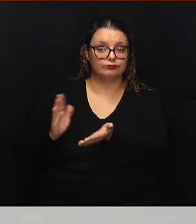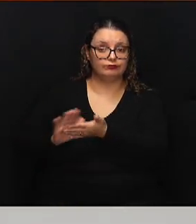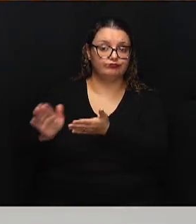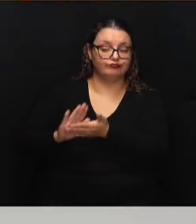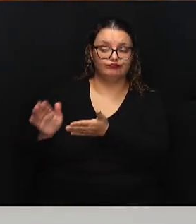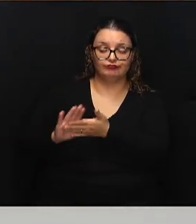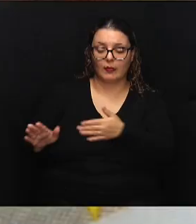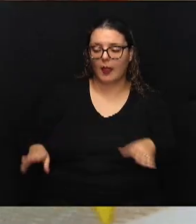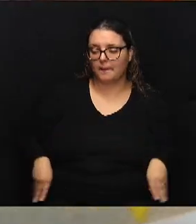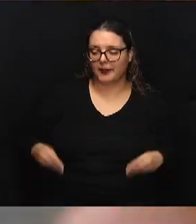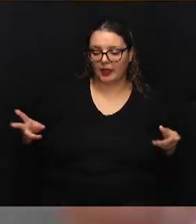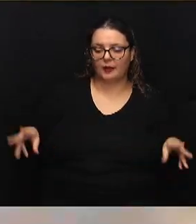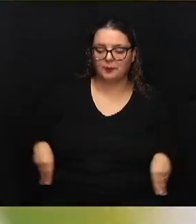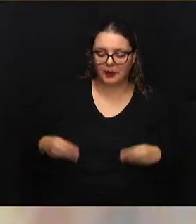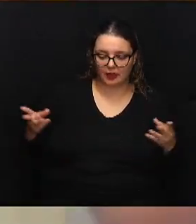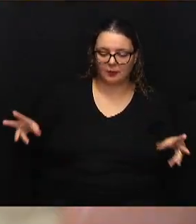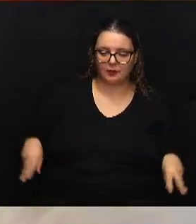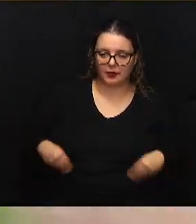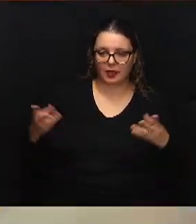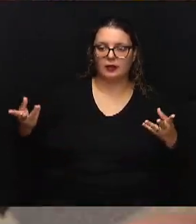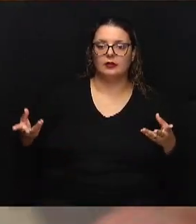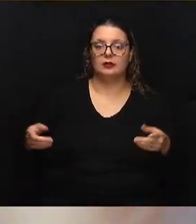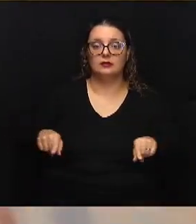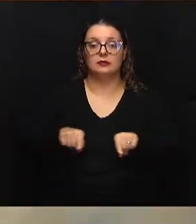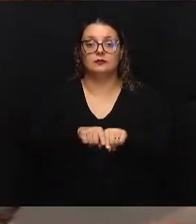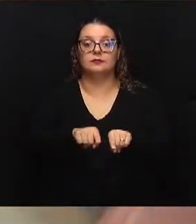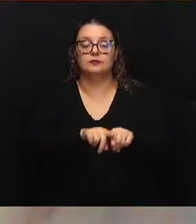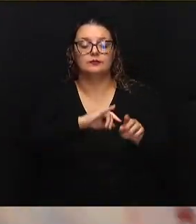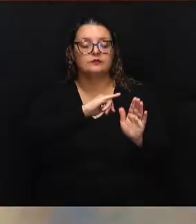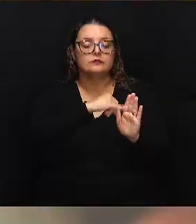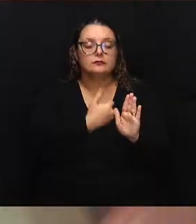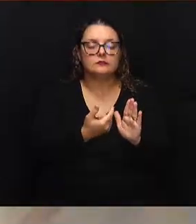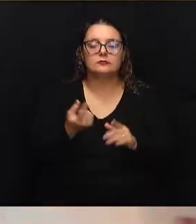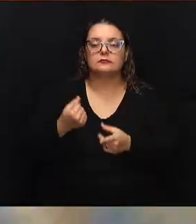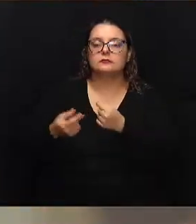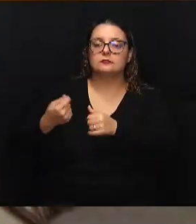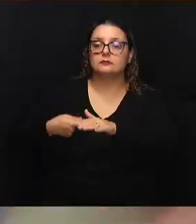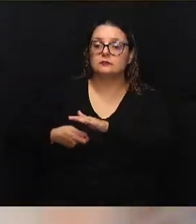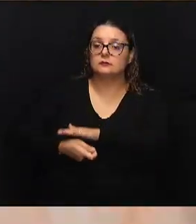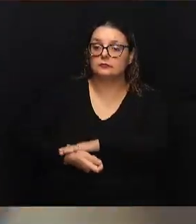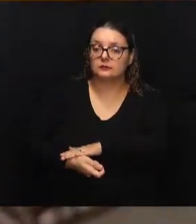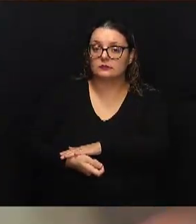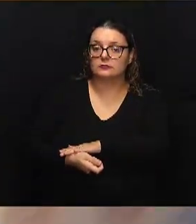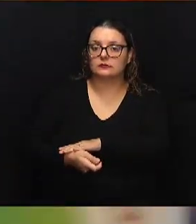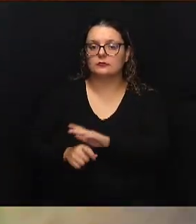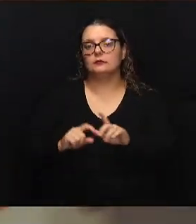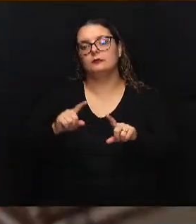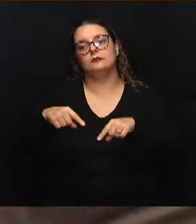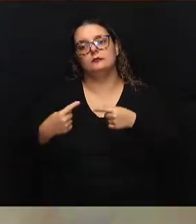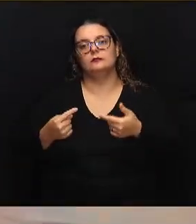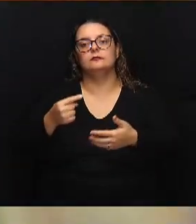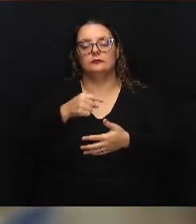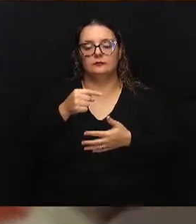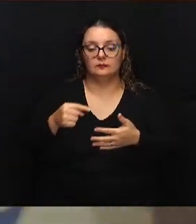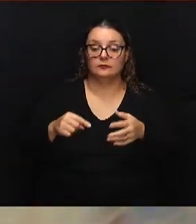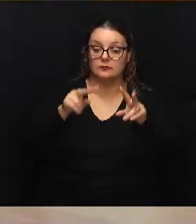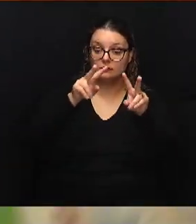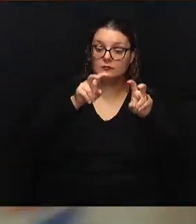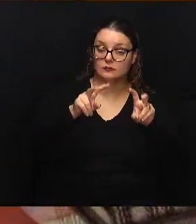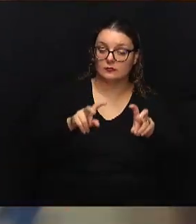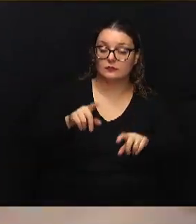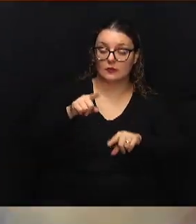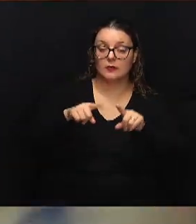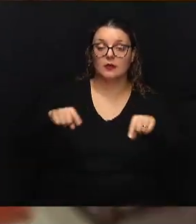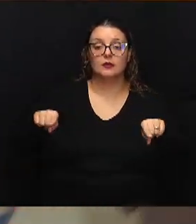que trabalha também com a questão de juros, de investimento e outros assuntos